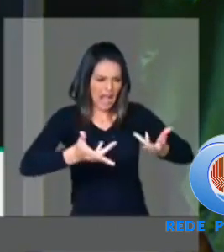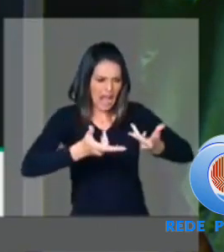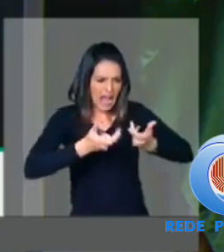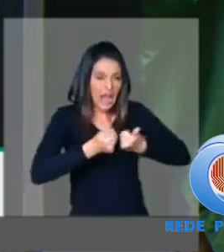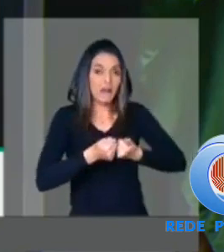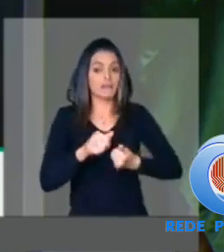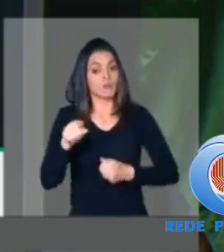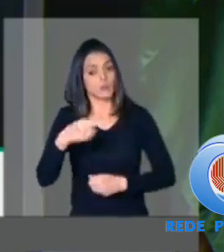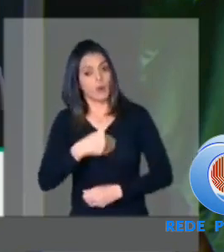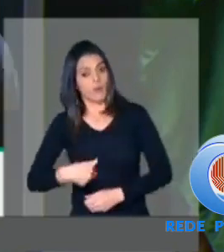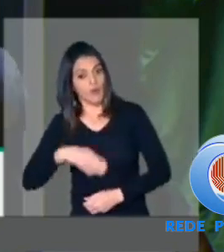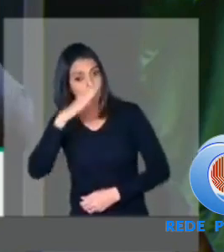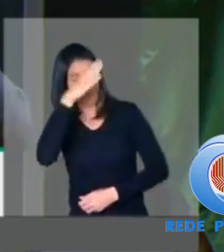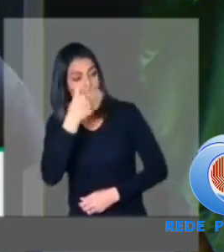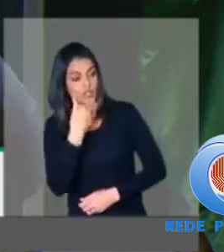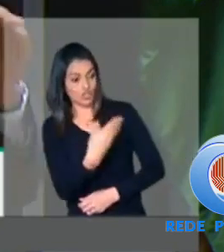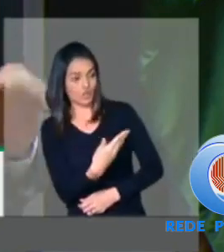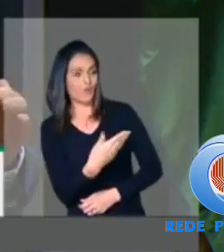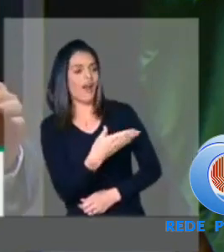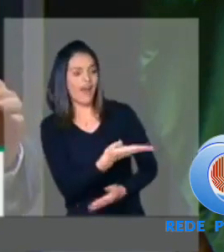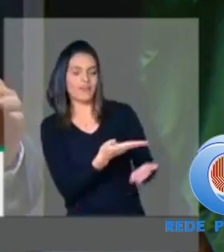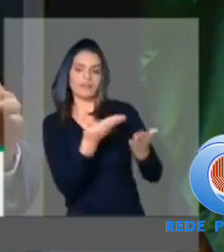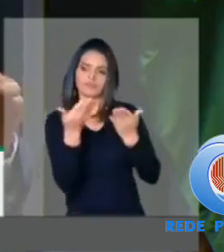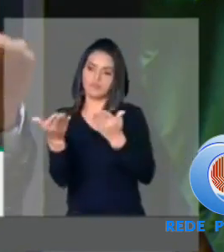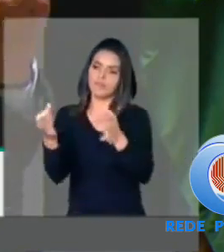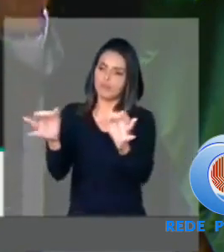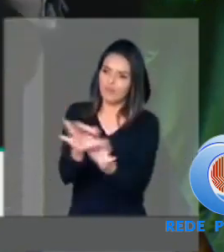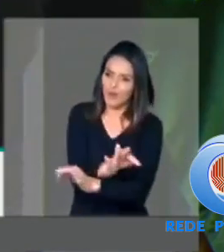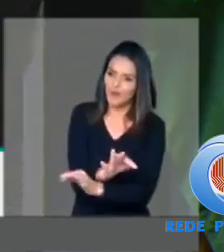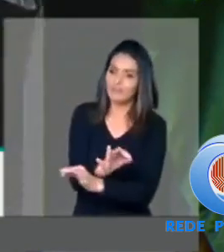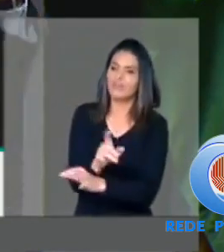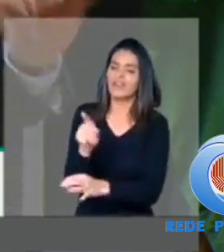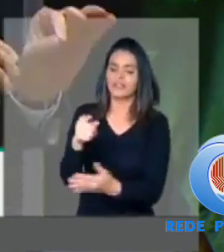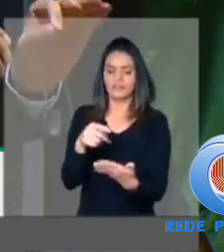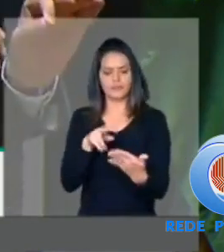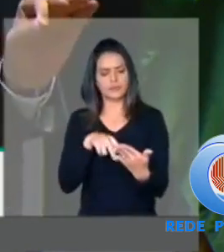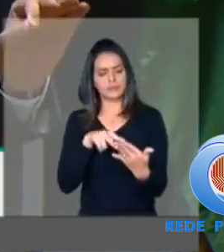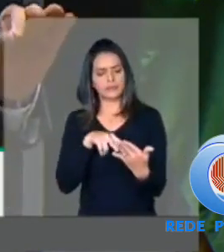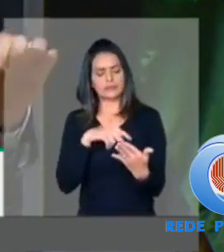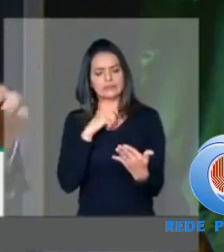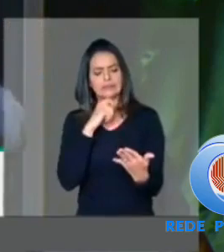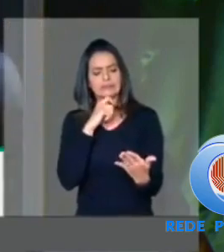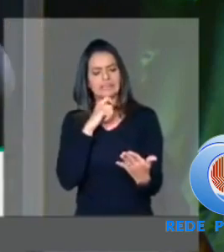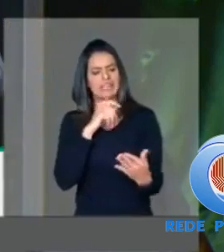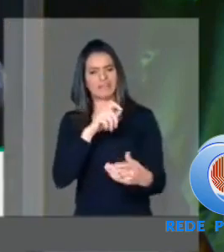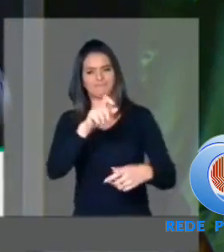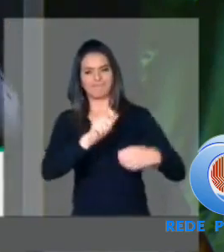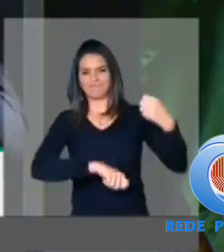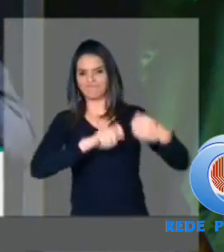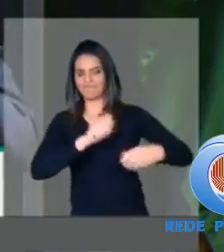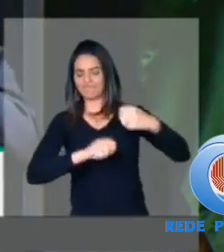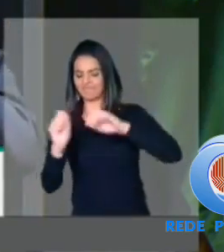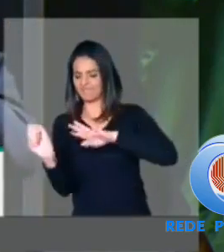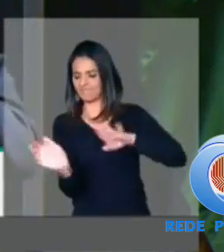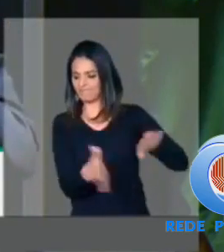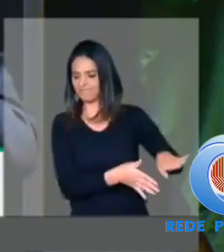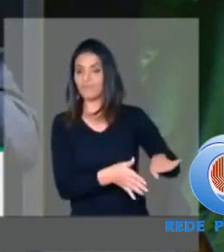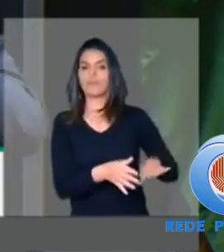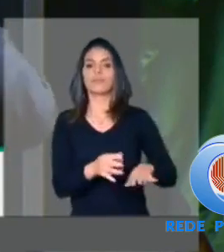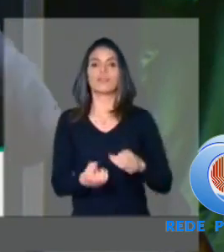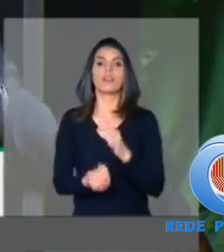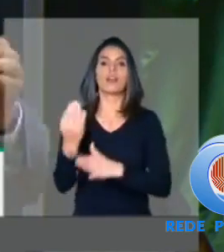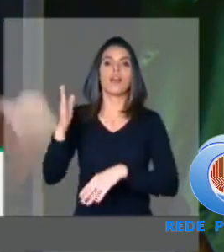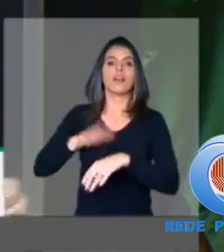pedido, preferiu rasgar esse trabalho e jogá-lo no lixo e fazer uma medida